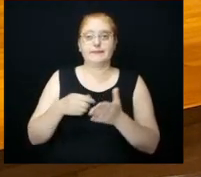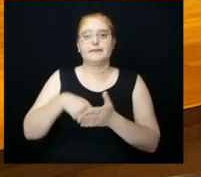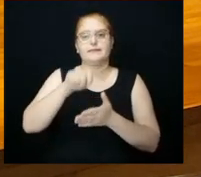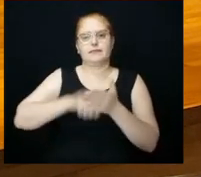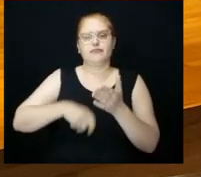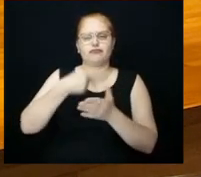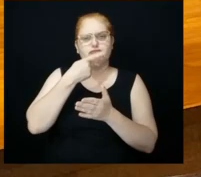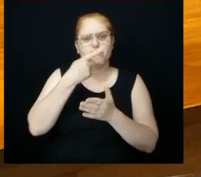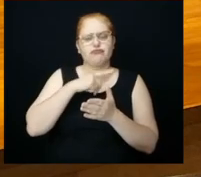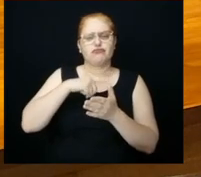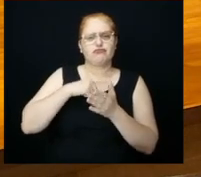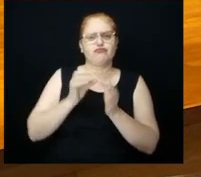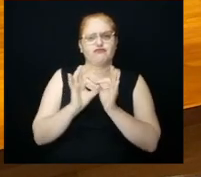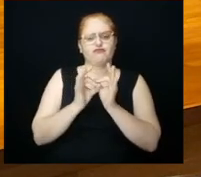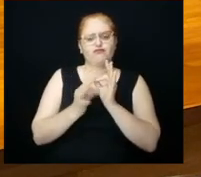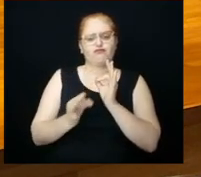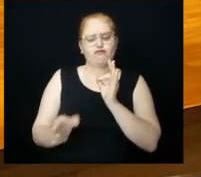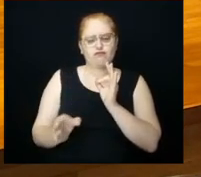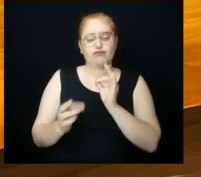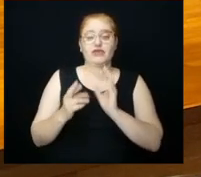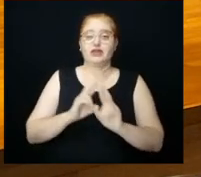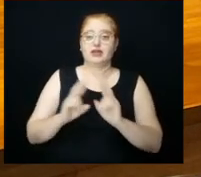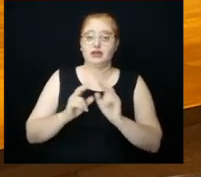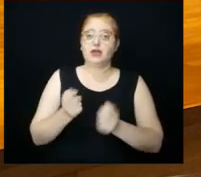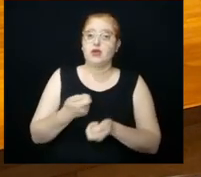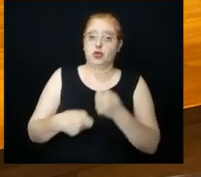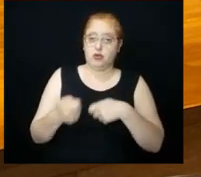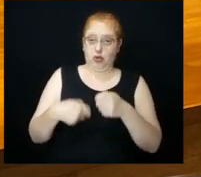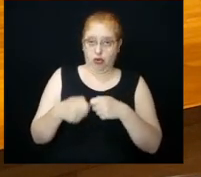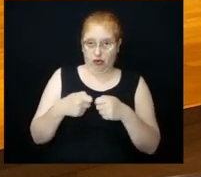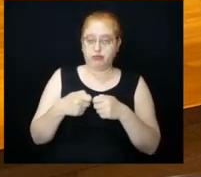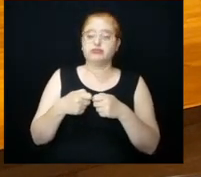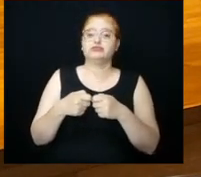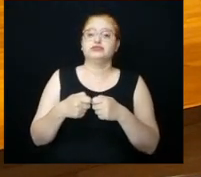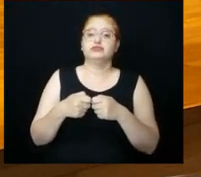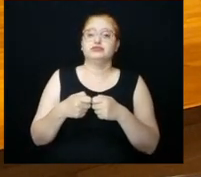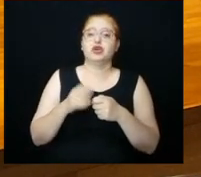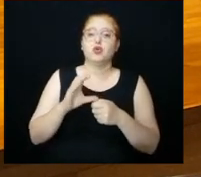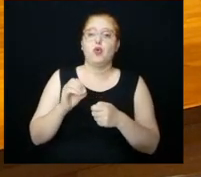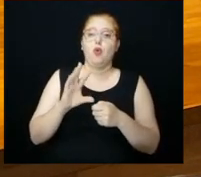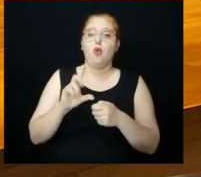vai dizer, há um prolongamento de uma relação econômica colonial,